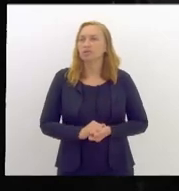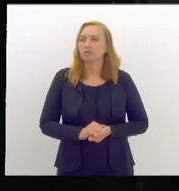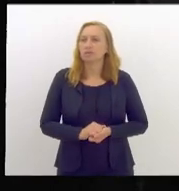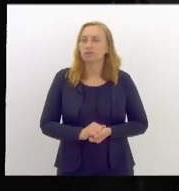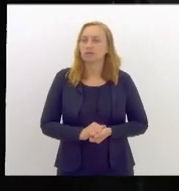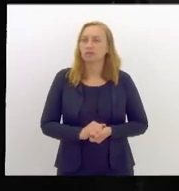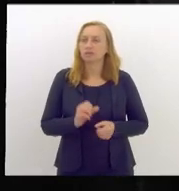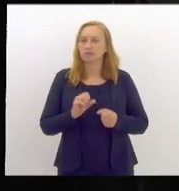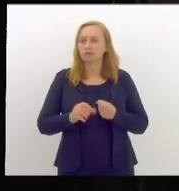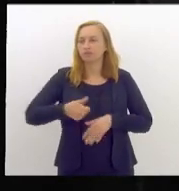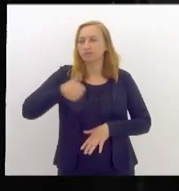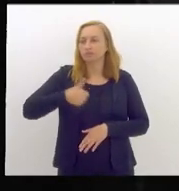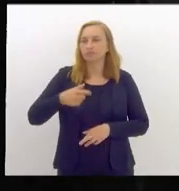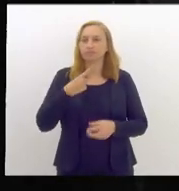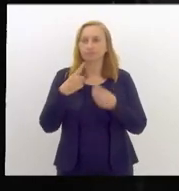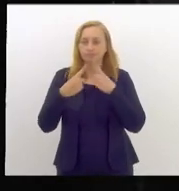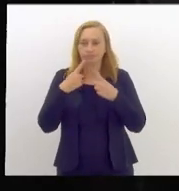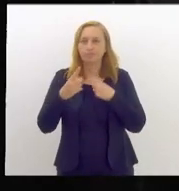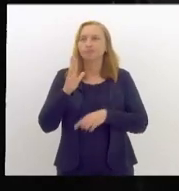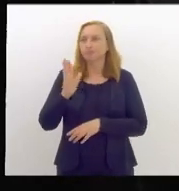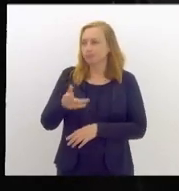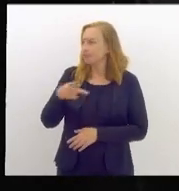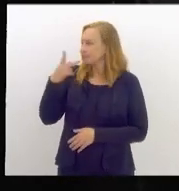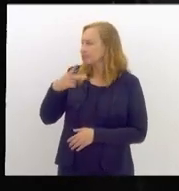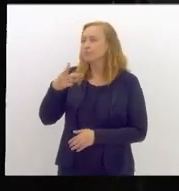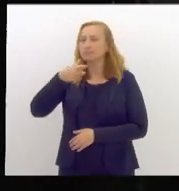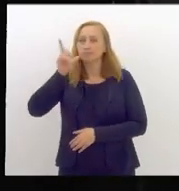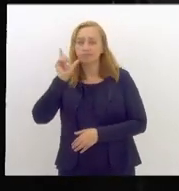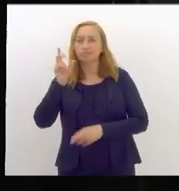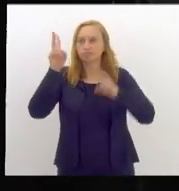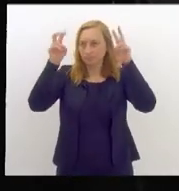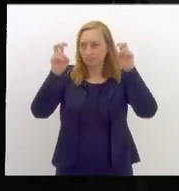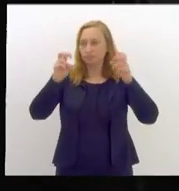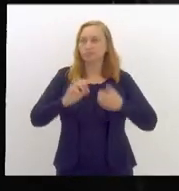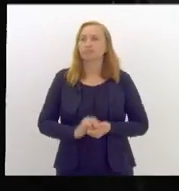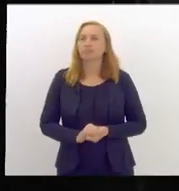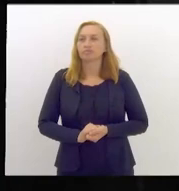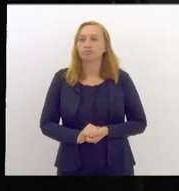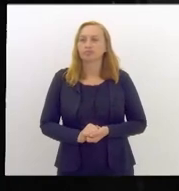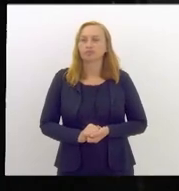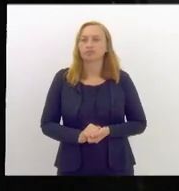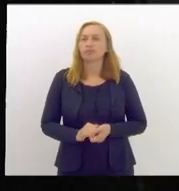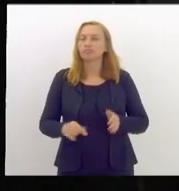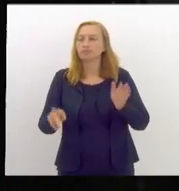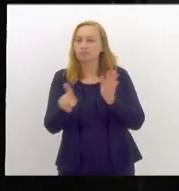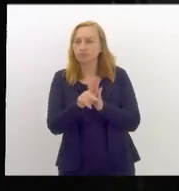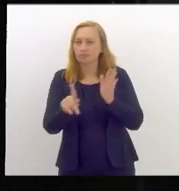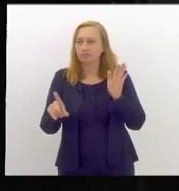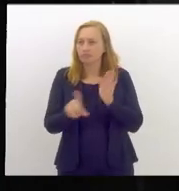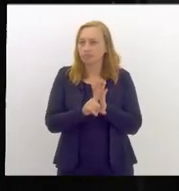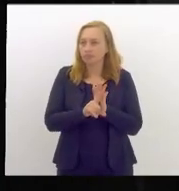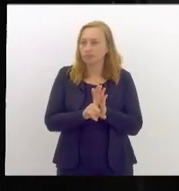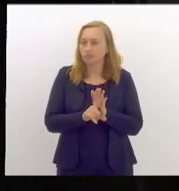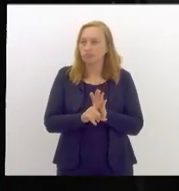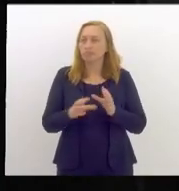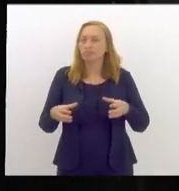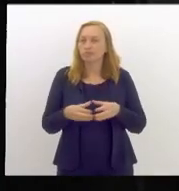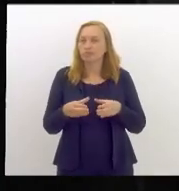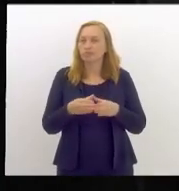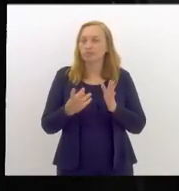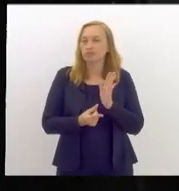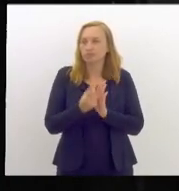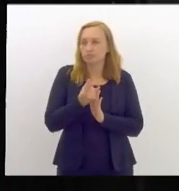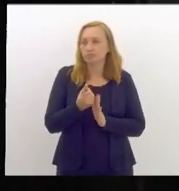fazer esta primeira discussão embora já tenha abordado o tema ontem eh deste projeto de lei de autoria da comissão de